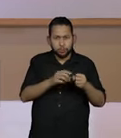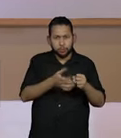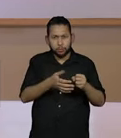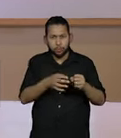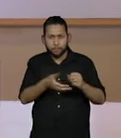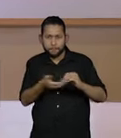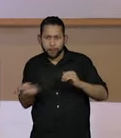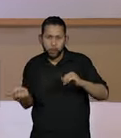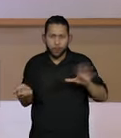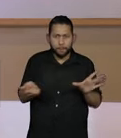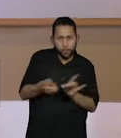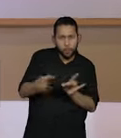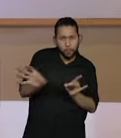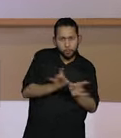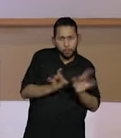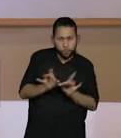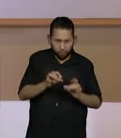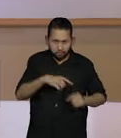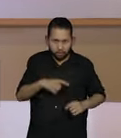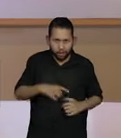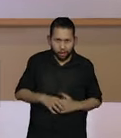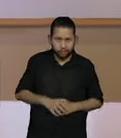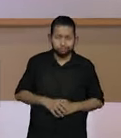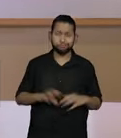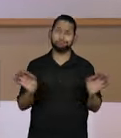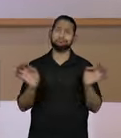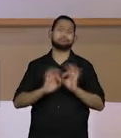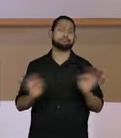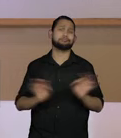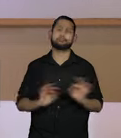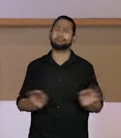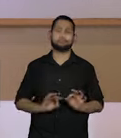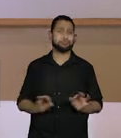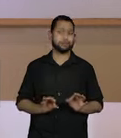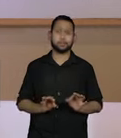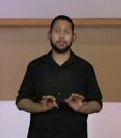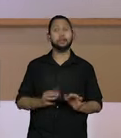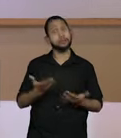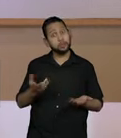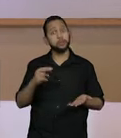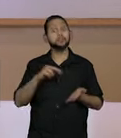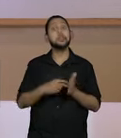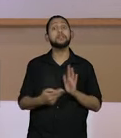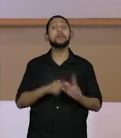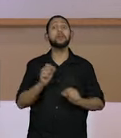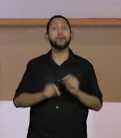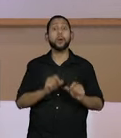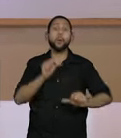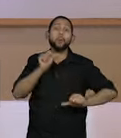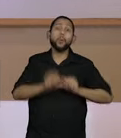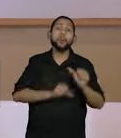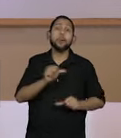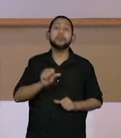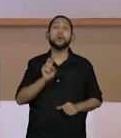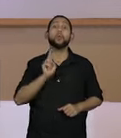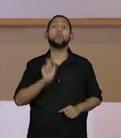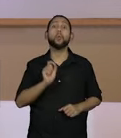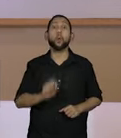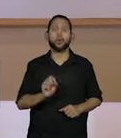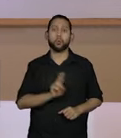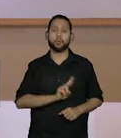Não. Então, essa transformação a gente pode associar como um